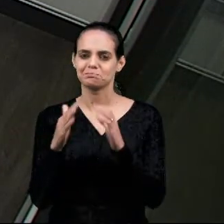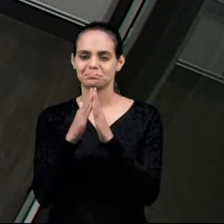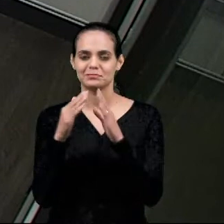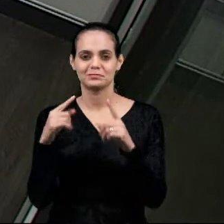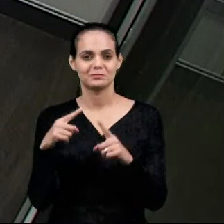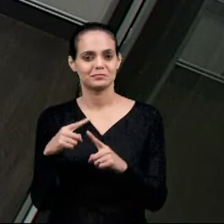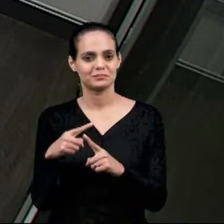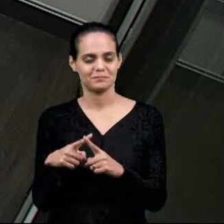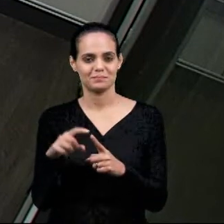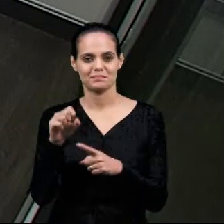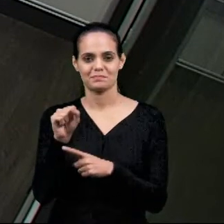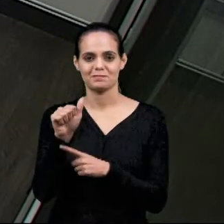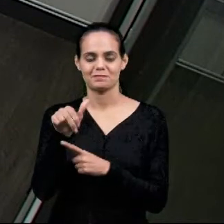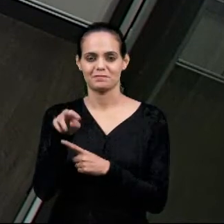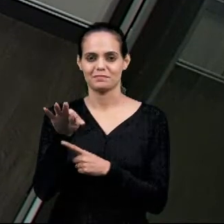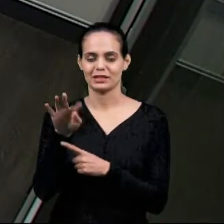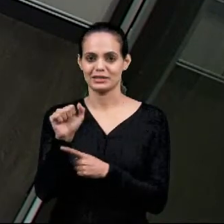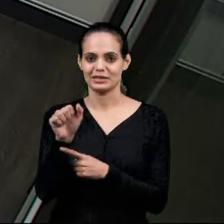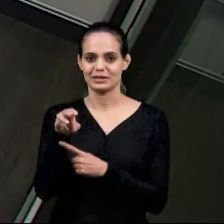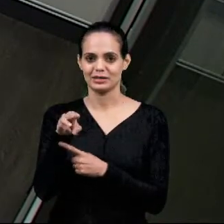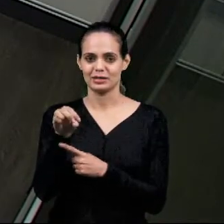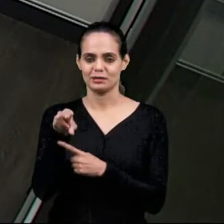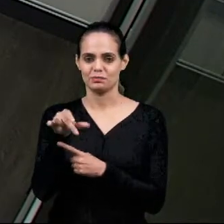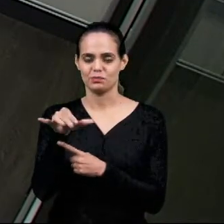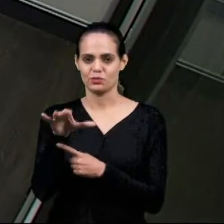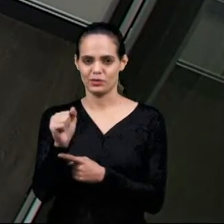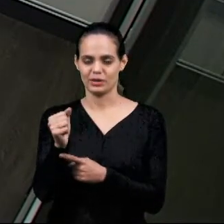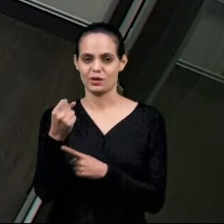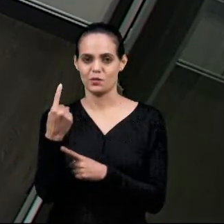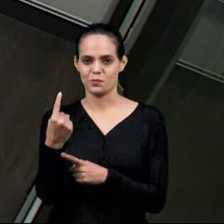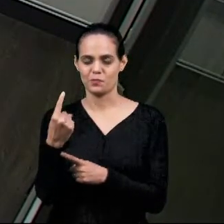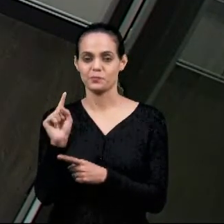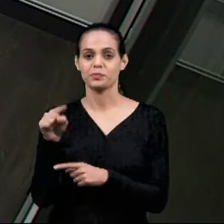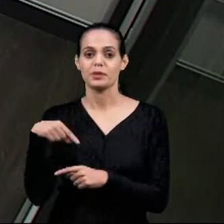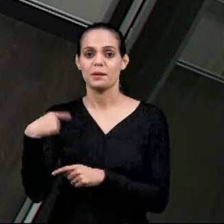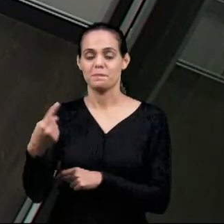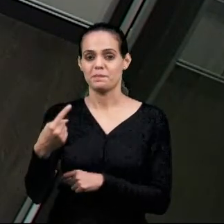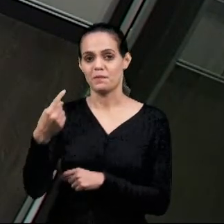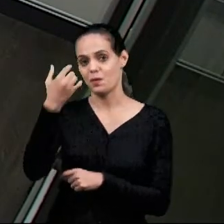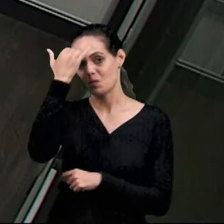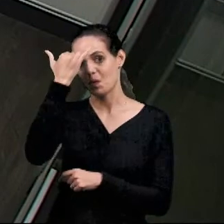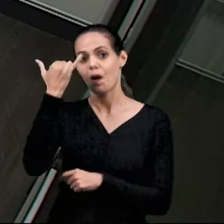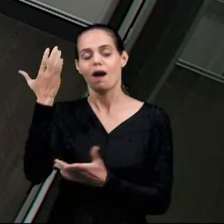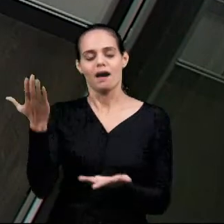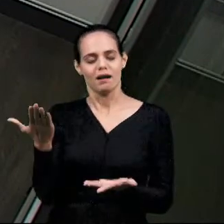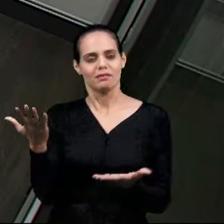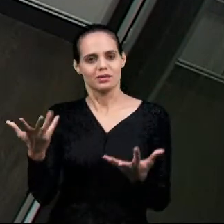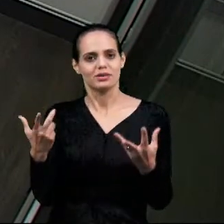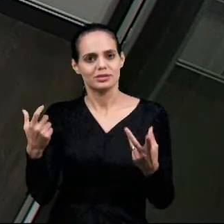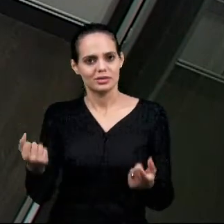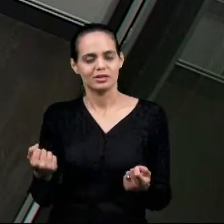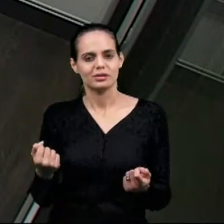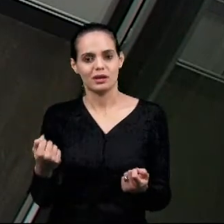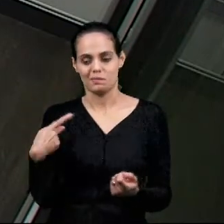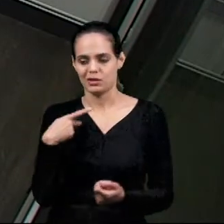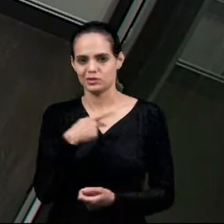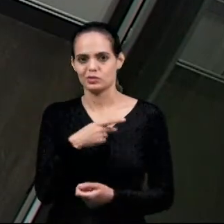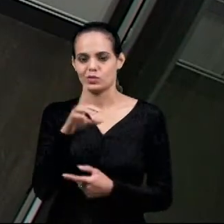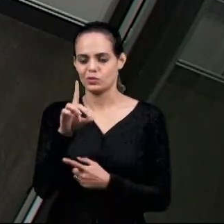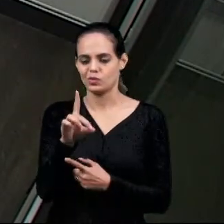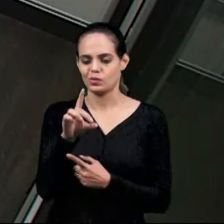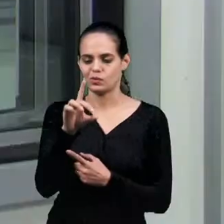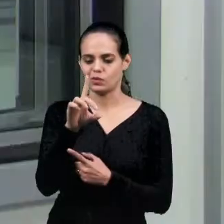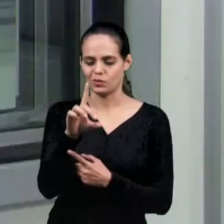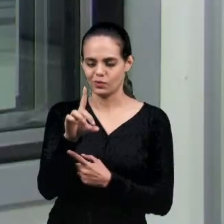fui ungido, eu tive o privilégio de ficar com o pastor Dodge. Imagine, falar em exemplo, né? Imagine que escola. Fiquei com o pastor Dodge na